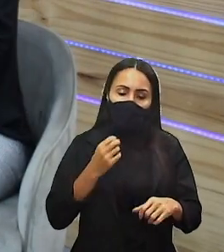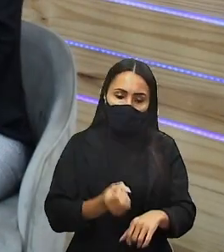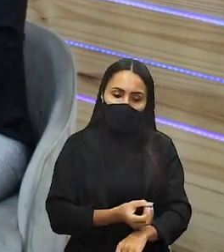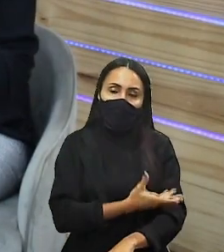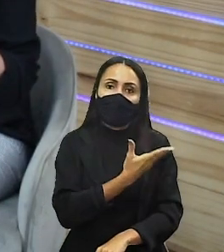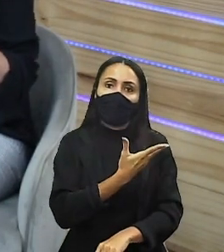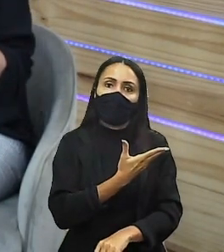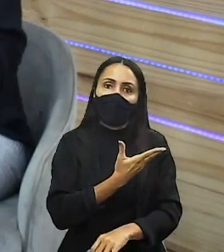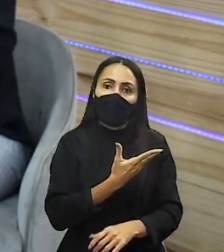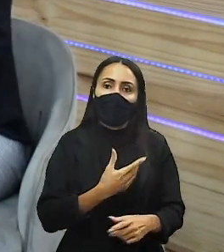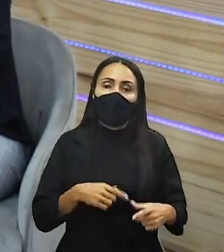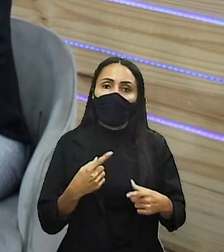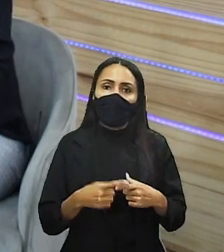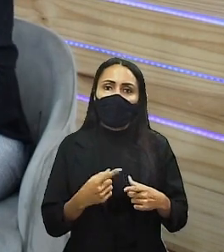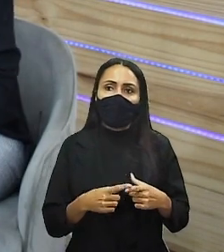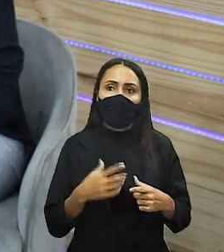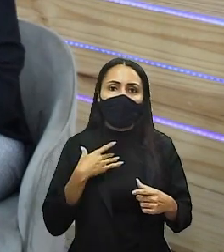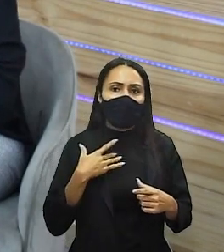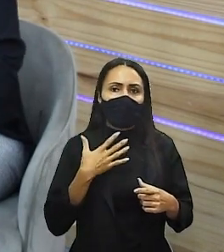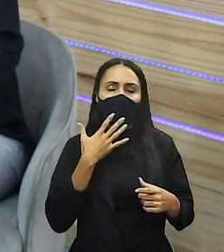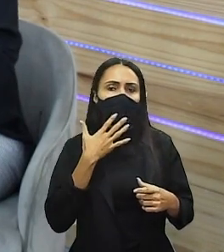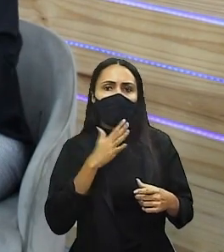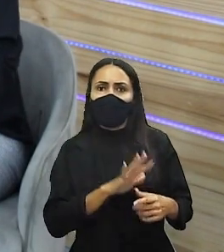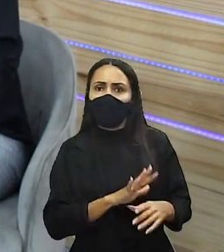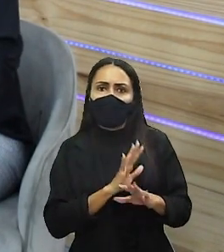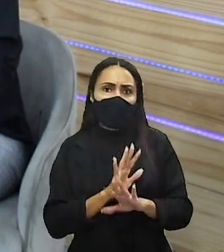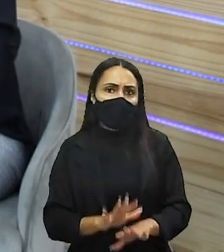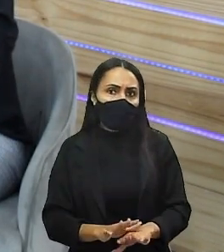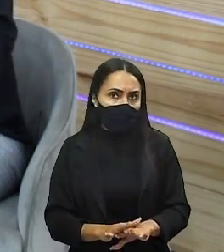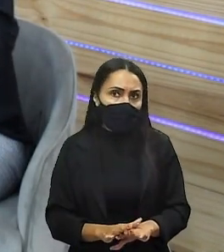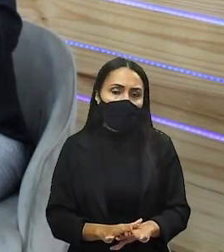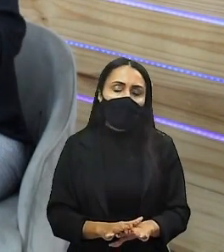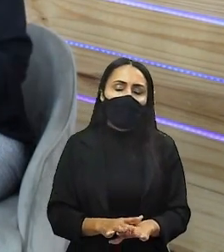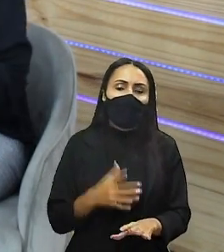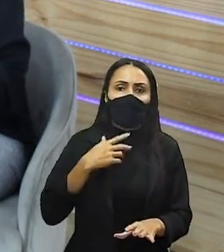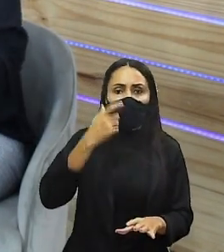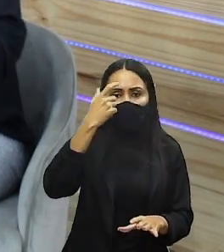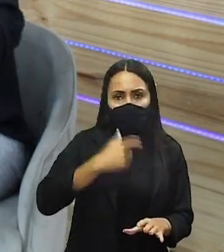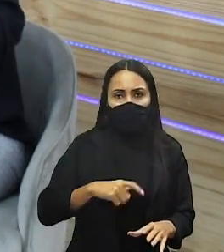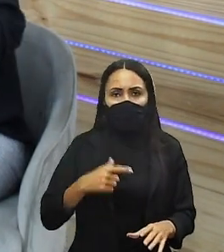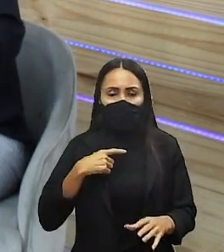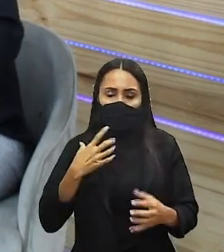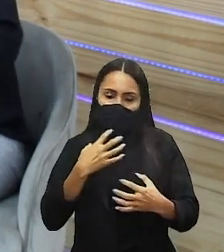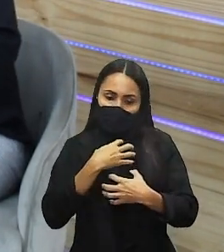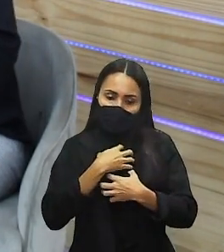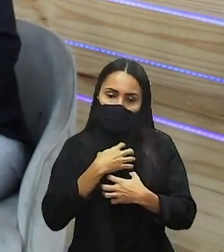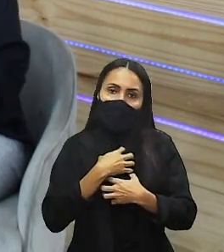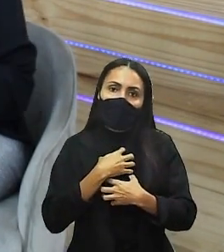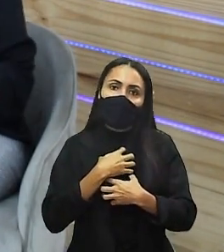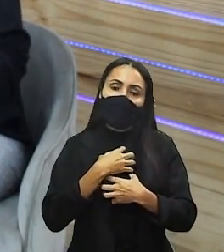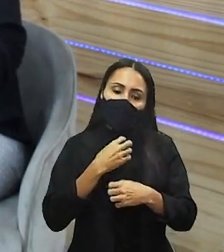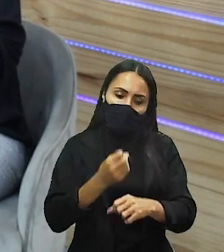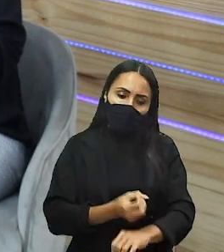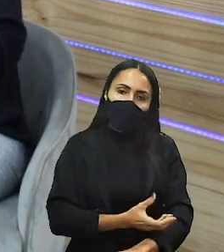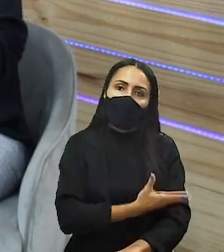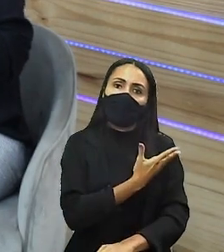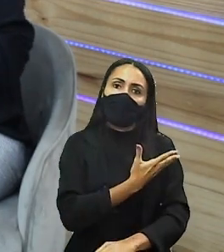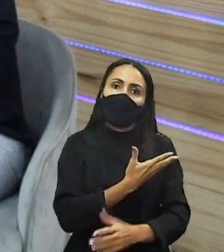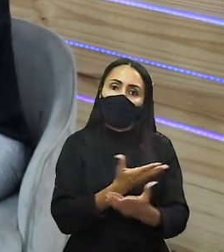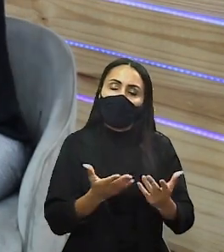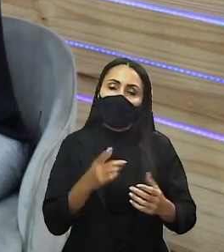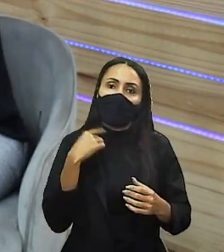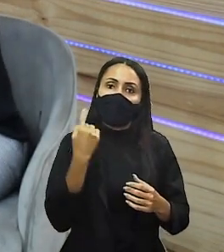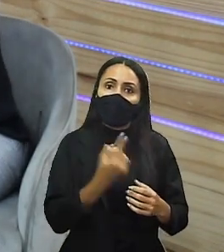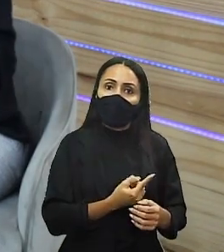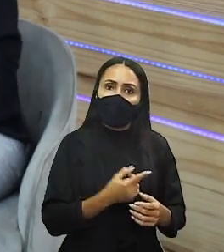emocional, porque a gente não só é o conhecimento, a gente é uma pessoa que tem sentimentos, que tem emoções, né? Então a